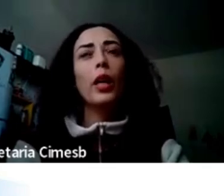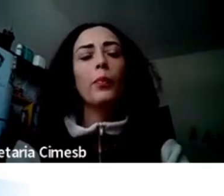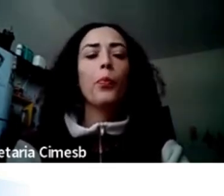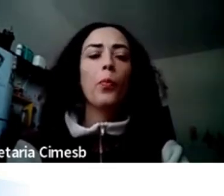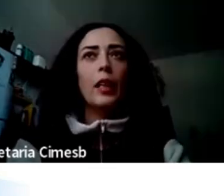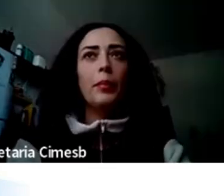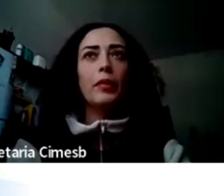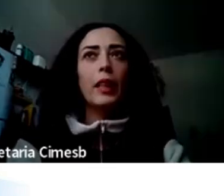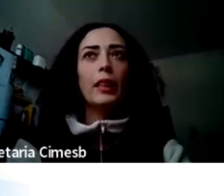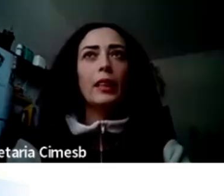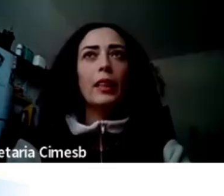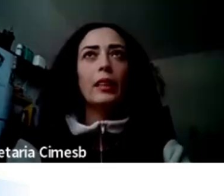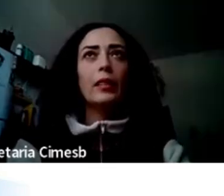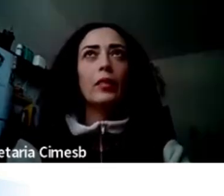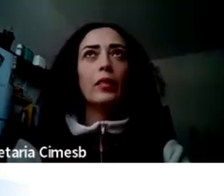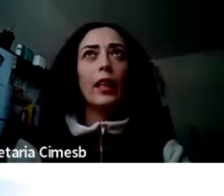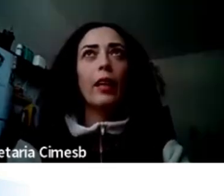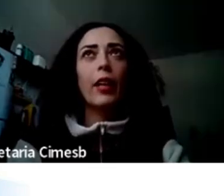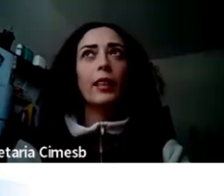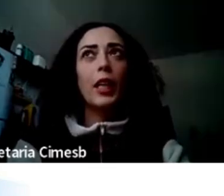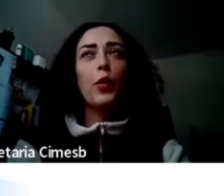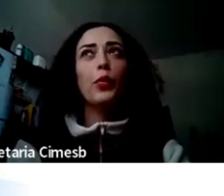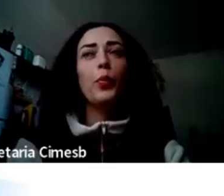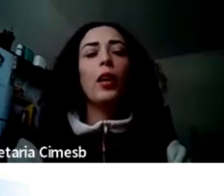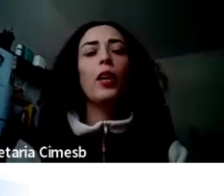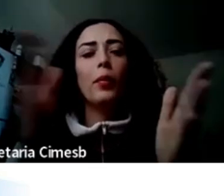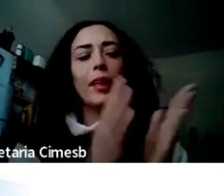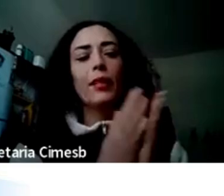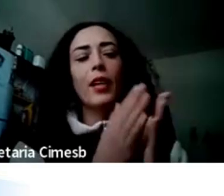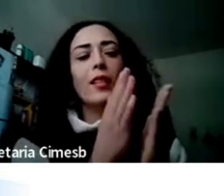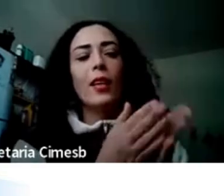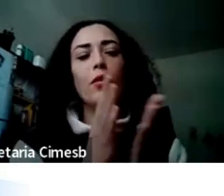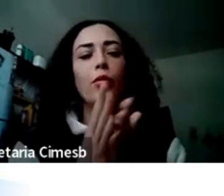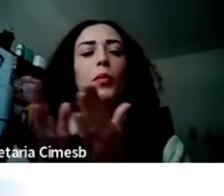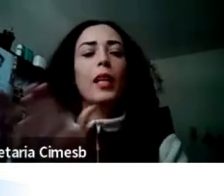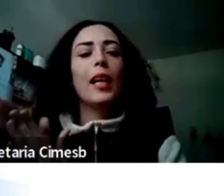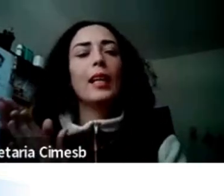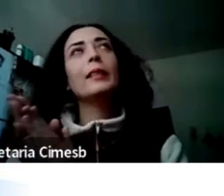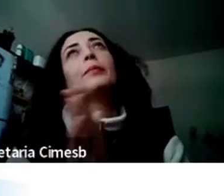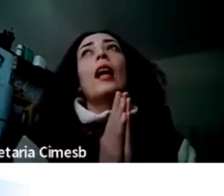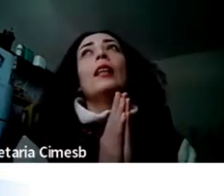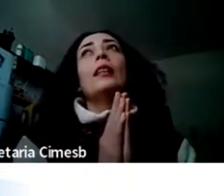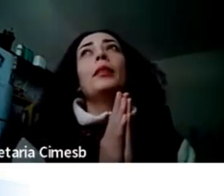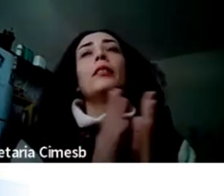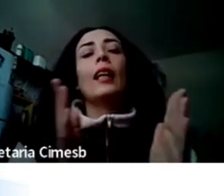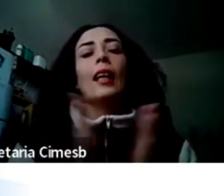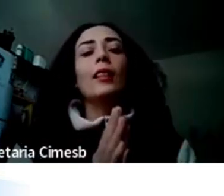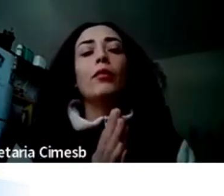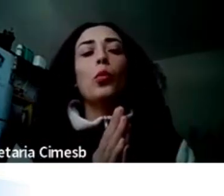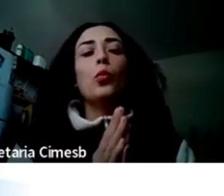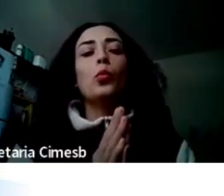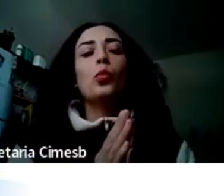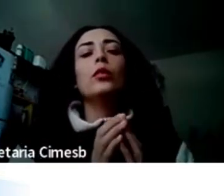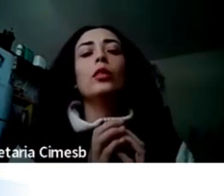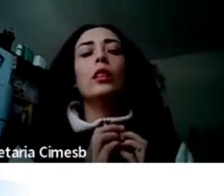a, o e. Na Libras fica assim, naquela frase, eu vou, pega a frase, eu vou para casa. Na Libras fica